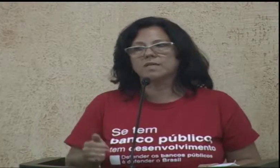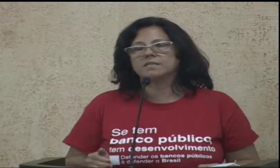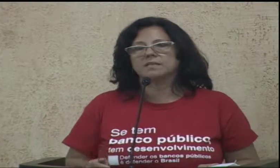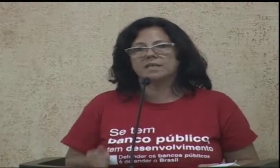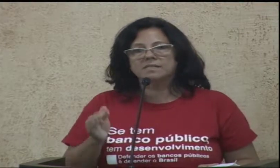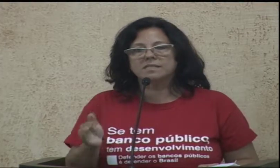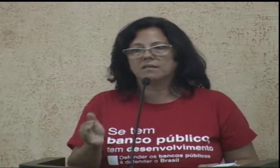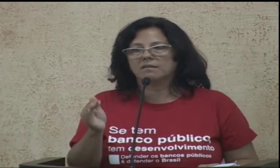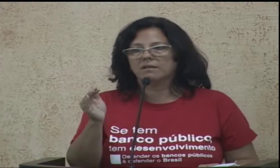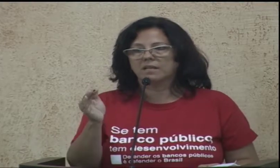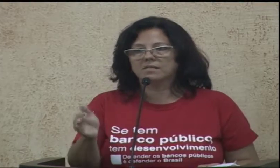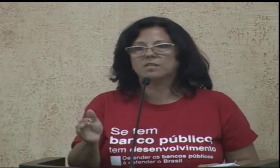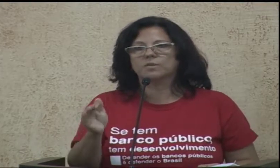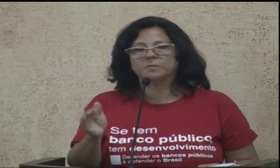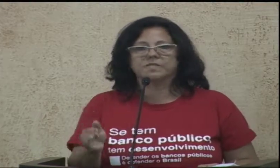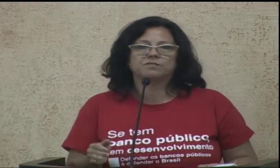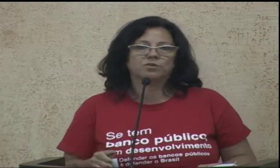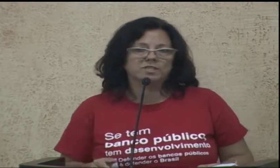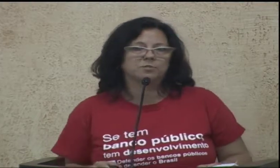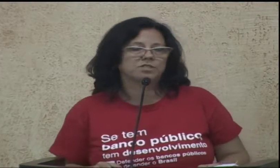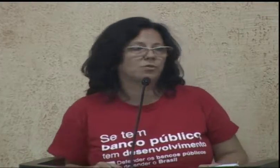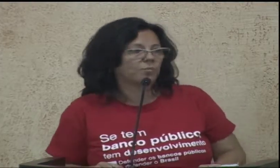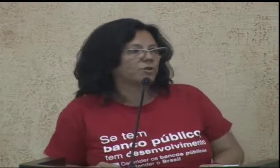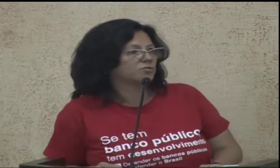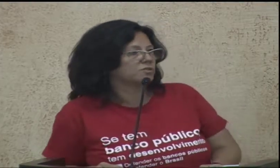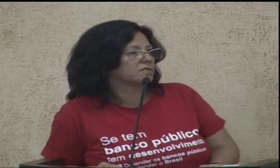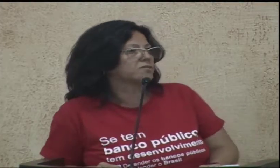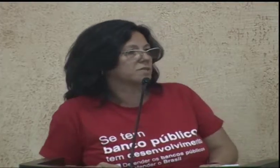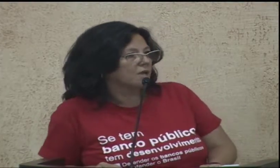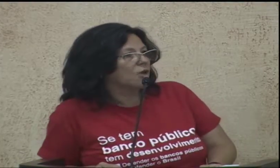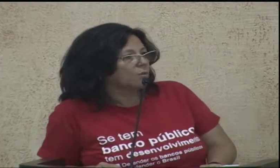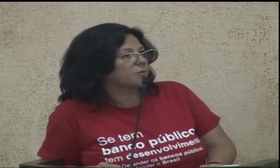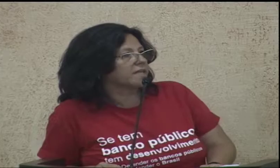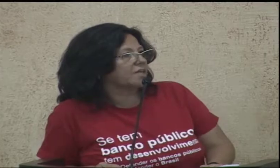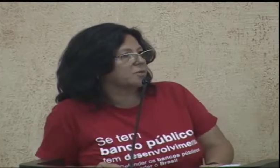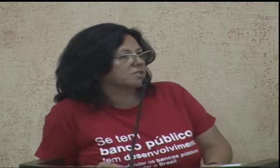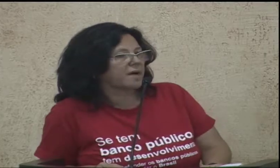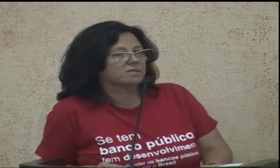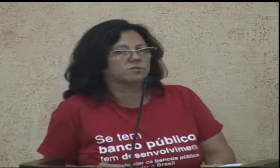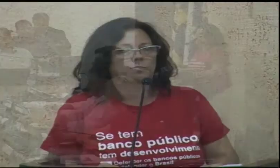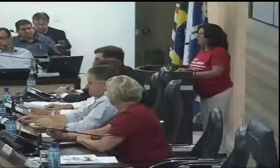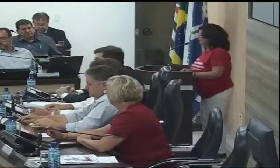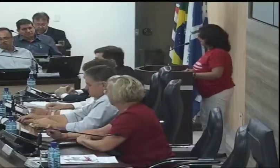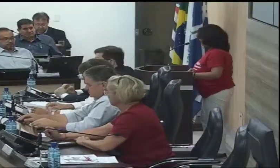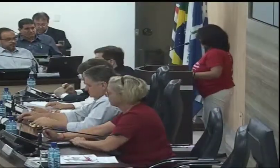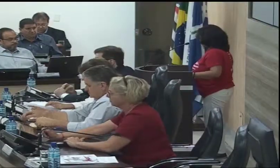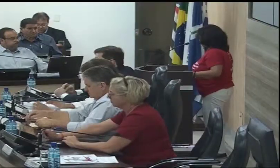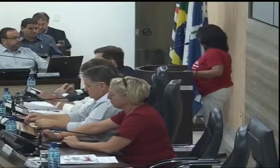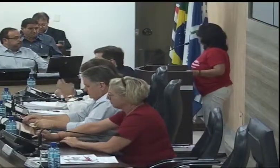Então, nesse questão específica, eu gostaria de pedir o apoio de todos os vereadores. Muito obrigada pelo espaço.